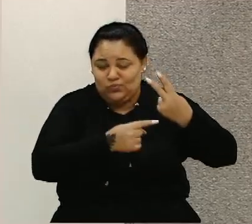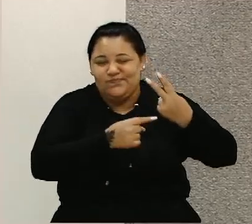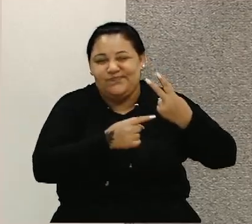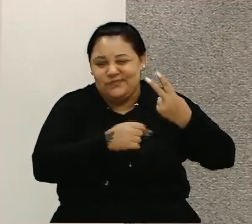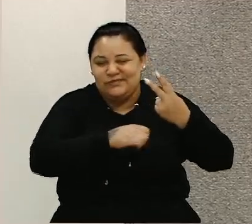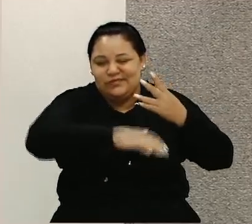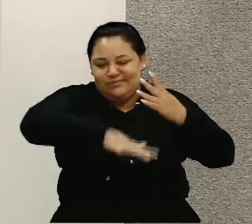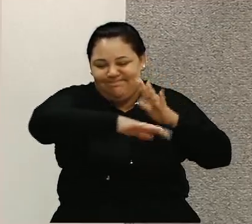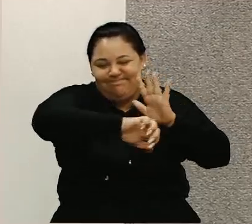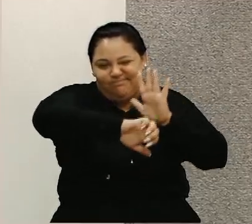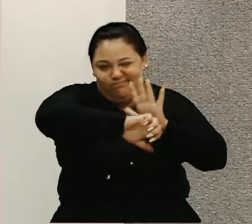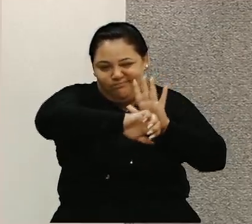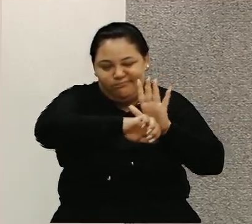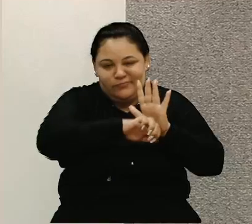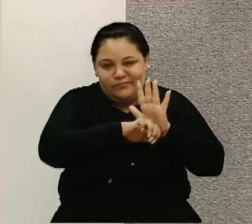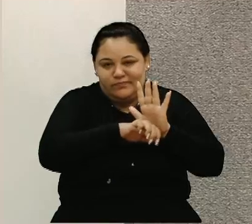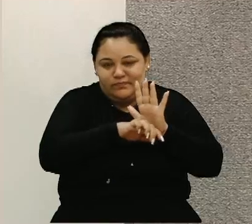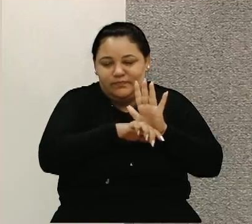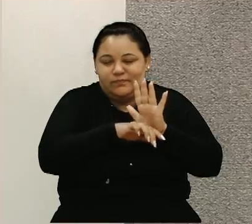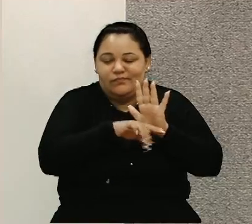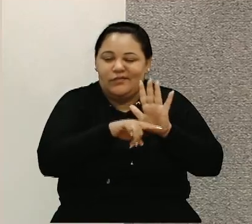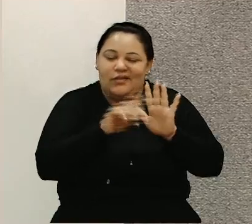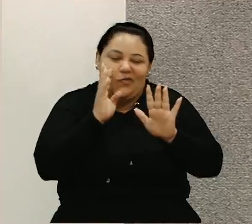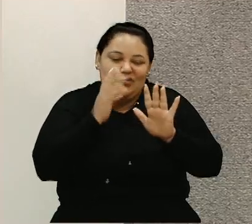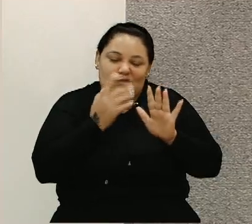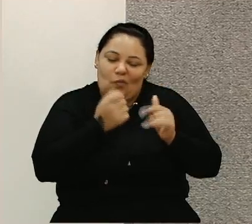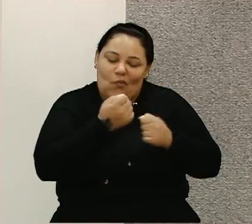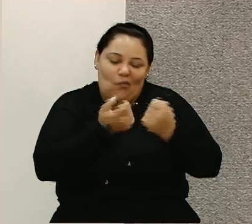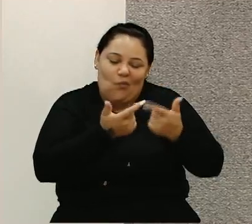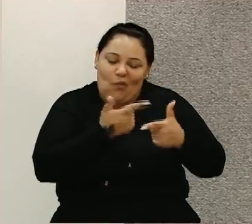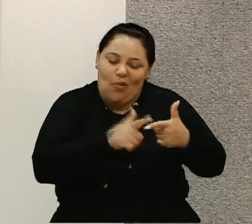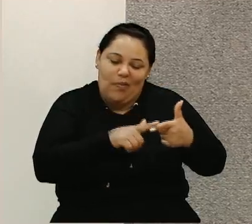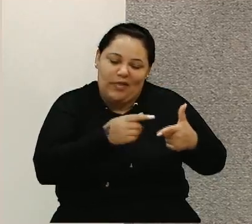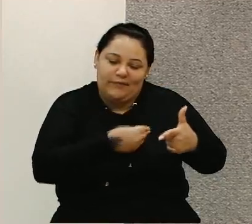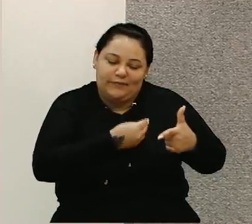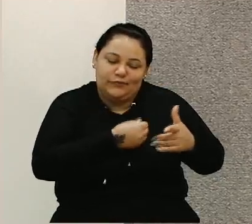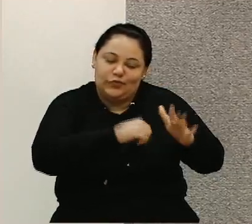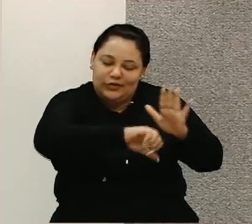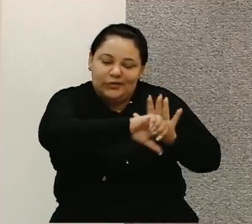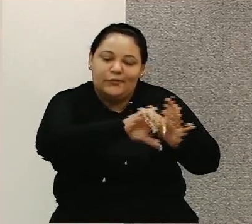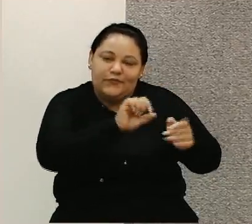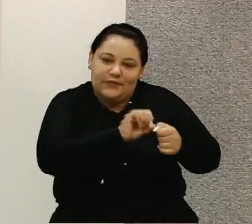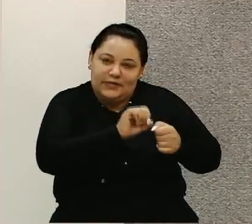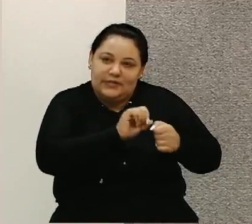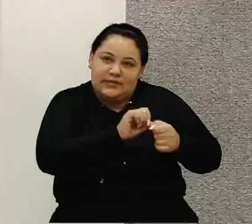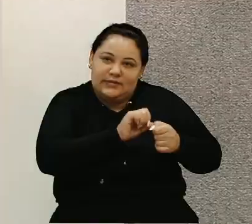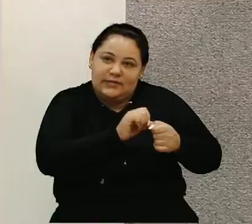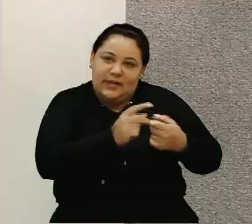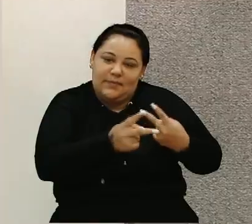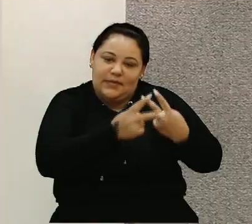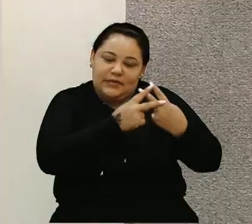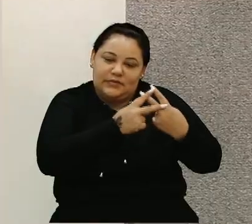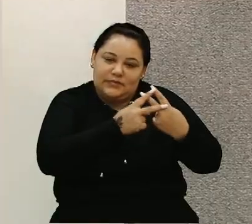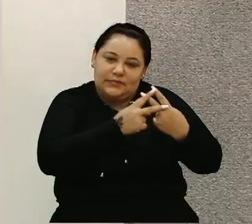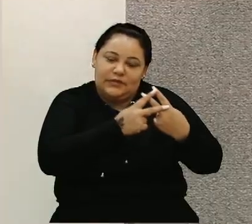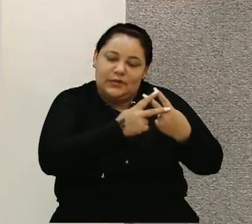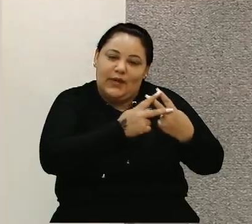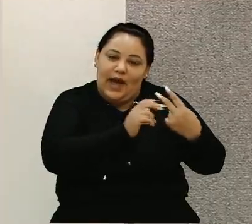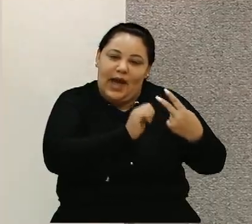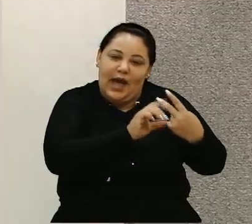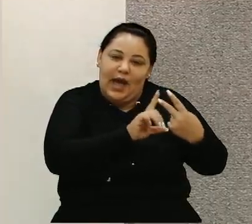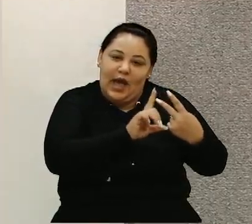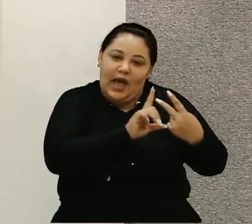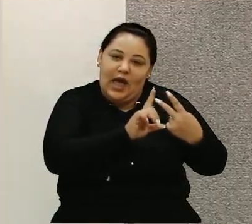aí, infelizmente, por uma situação da vida, algum delito que praticaram, um crime que praticaram, estão atrás das grades. Então a Adonep também procura